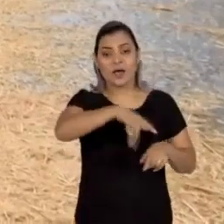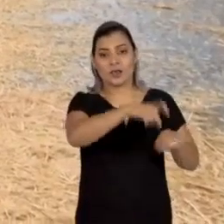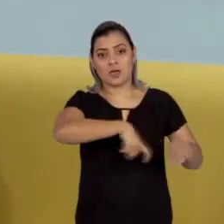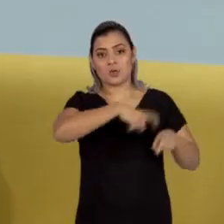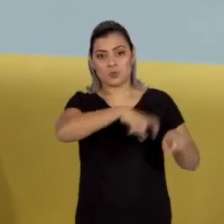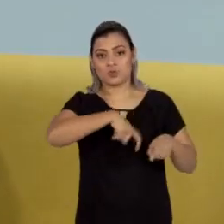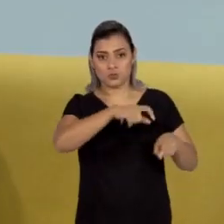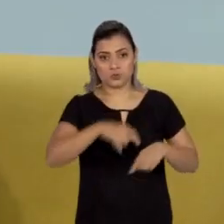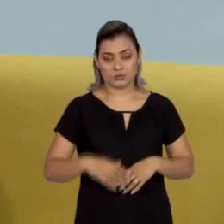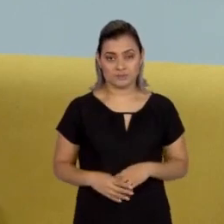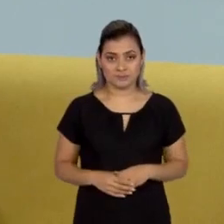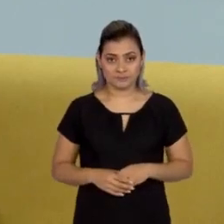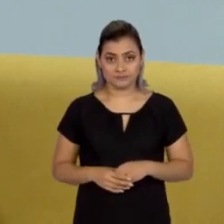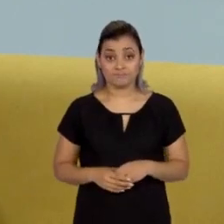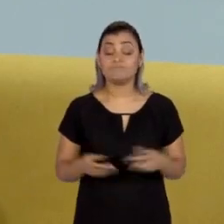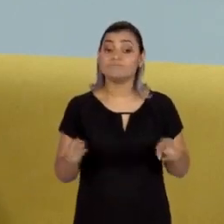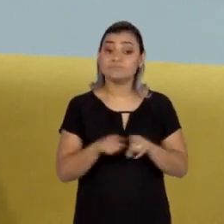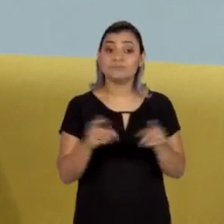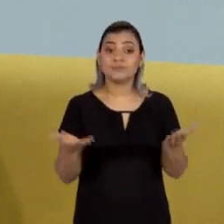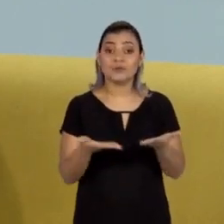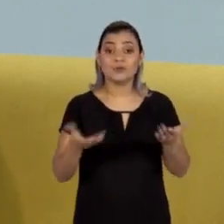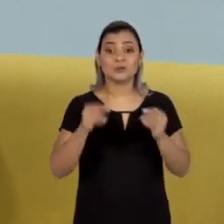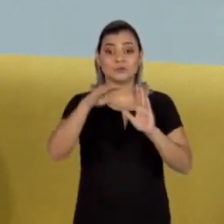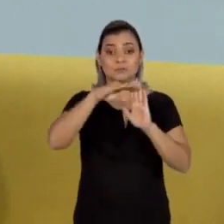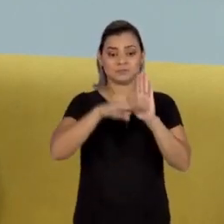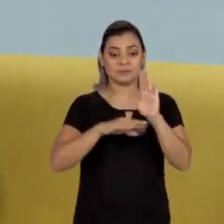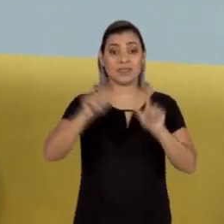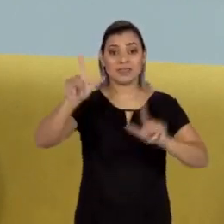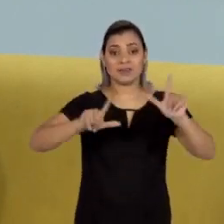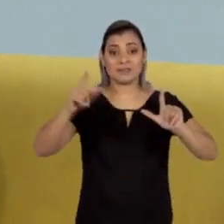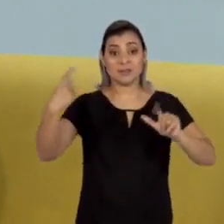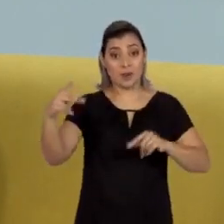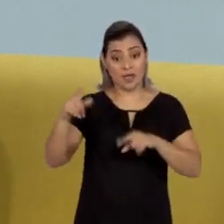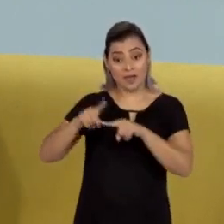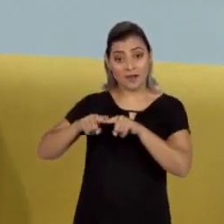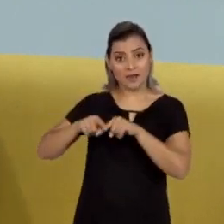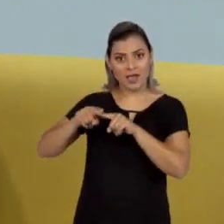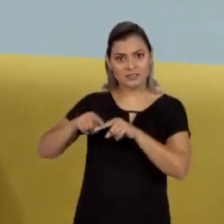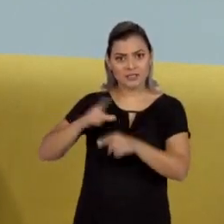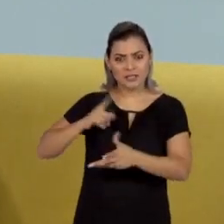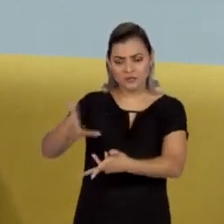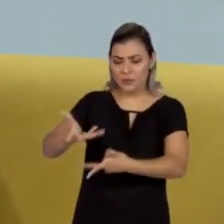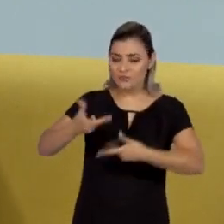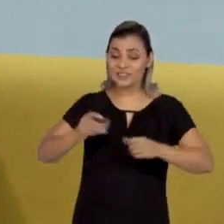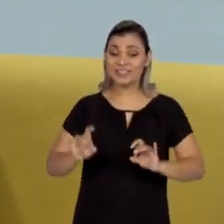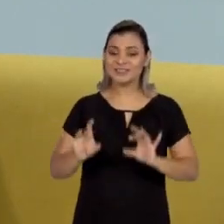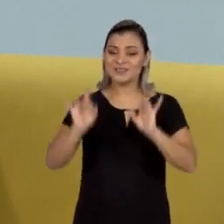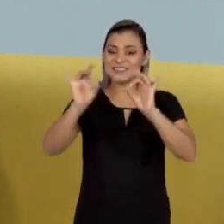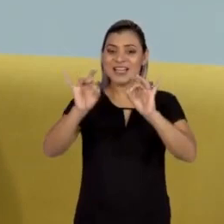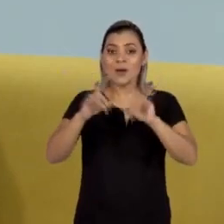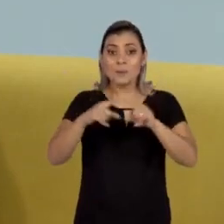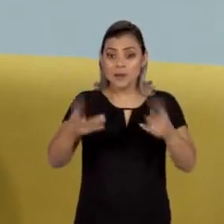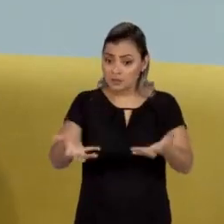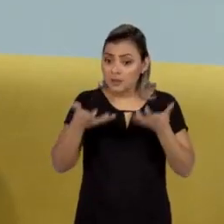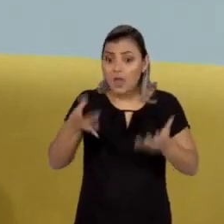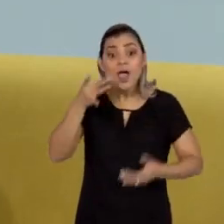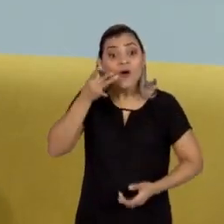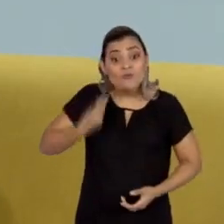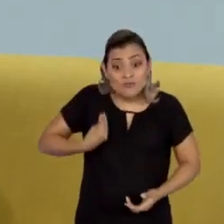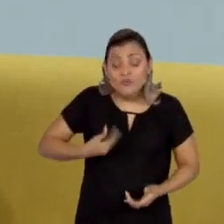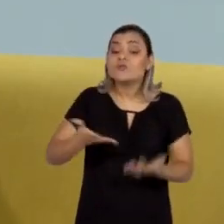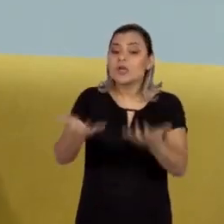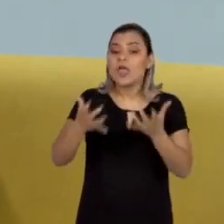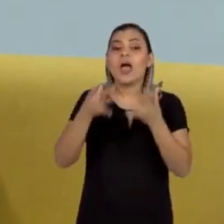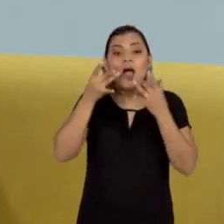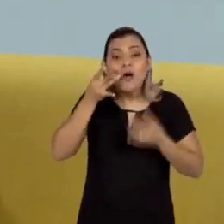agricultura. E ainda o programa de TV na Grécia, que recebeu um convidado especial que insistia em entrar